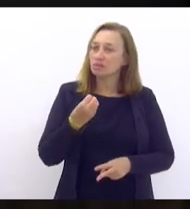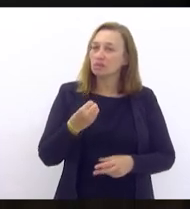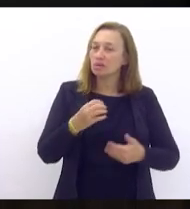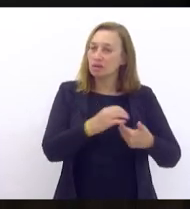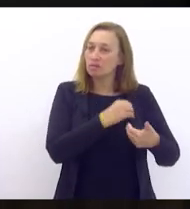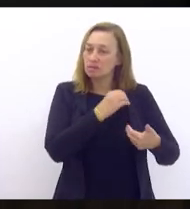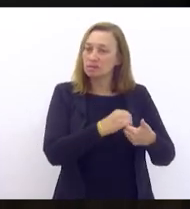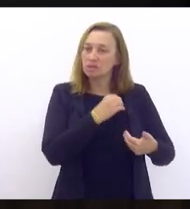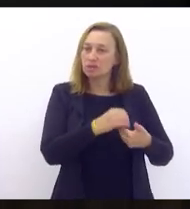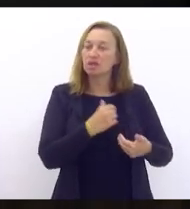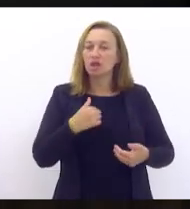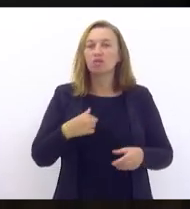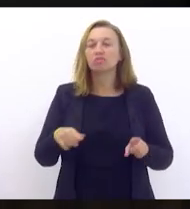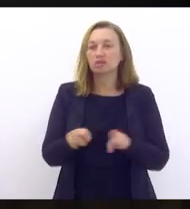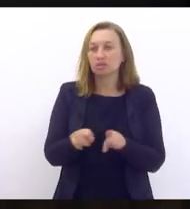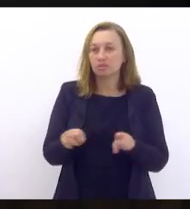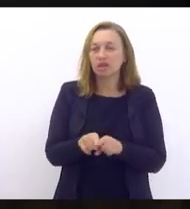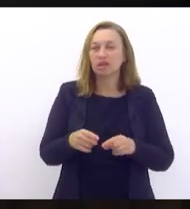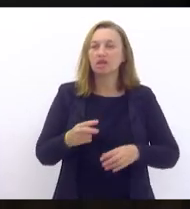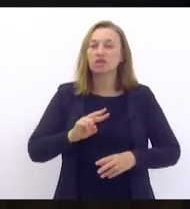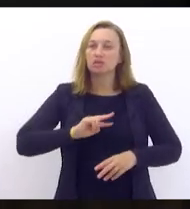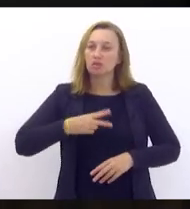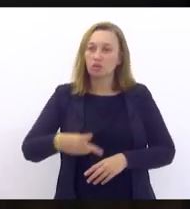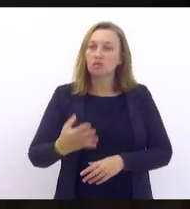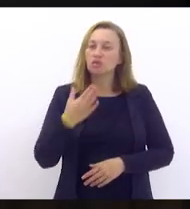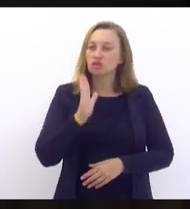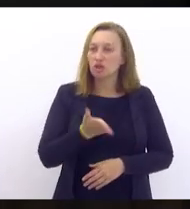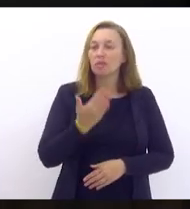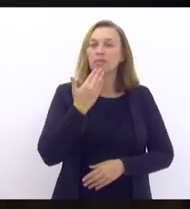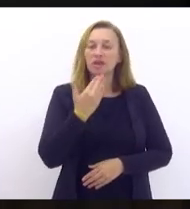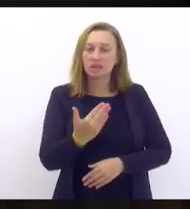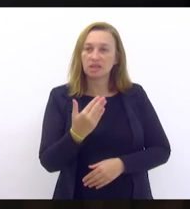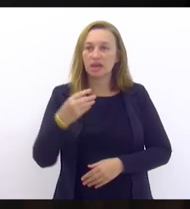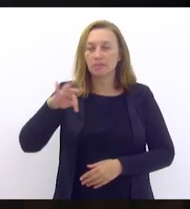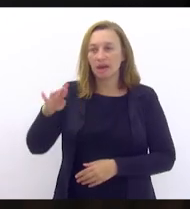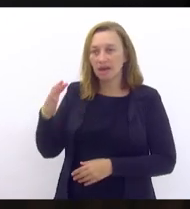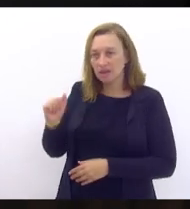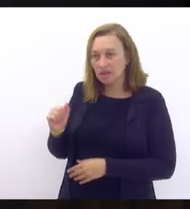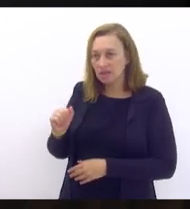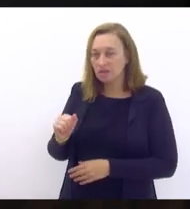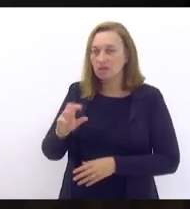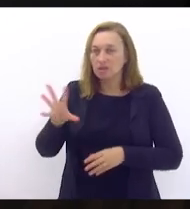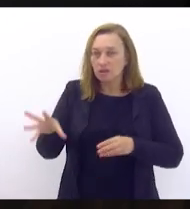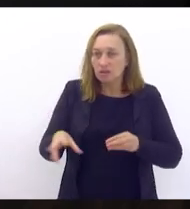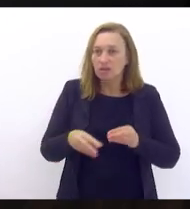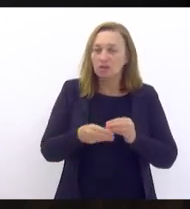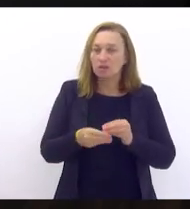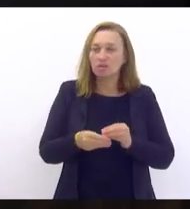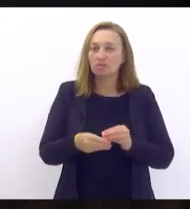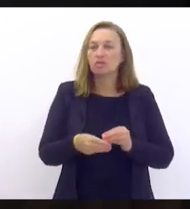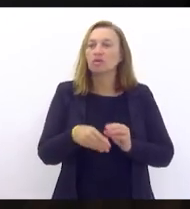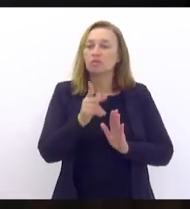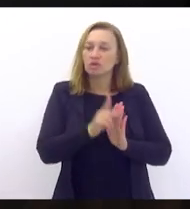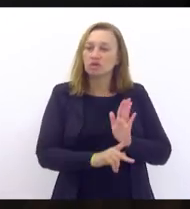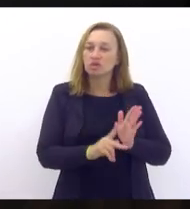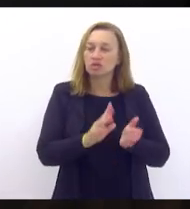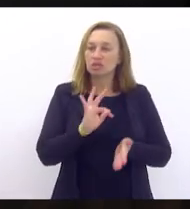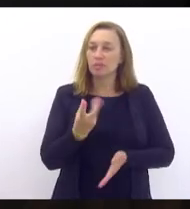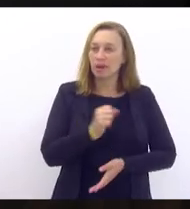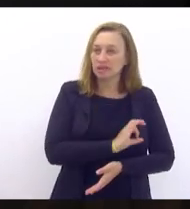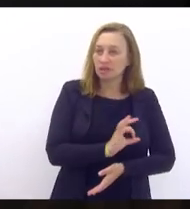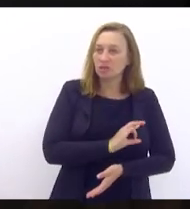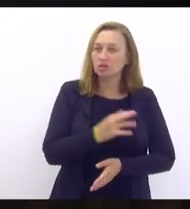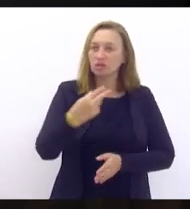Átila. Eu também sou doador. Já pedi a marquinha aqui ao meu lado para pautar o projeto da Marta Rocha e a resolução de